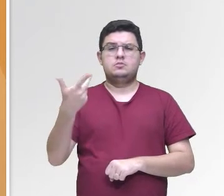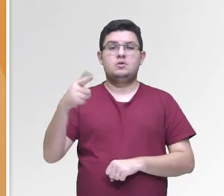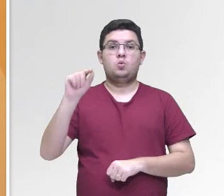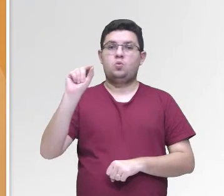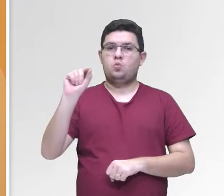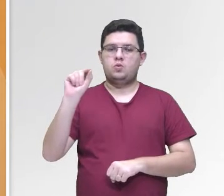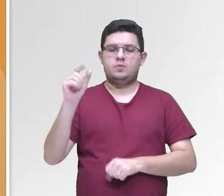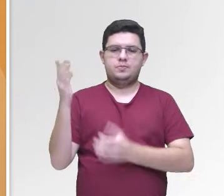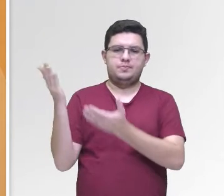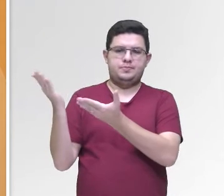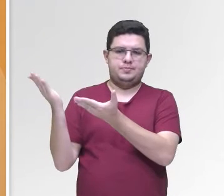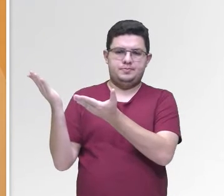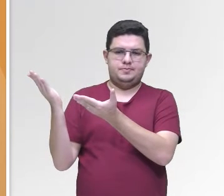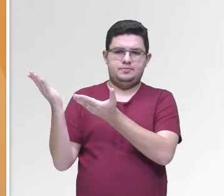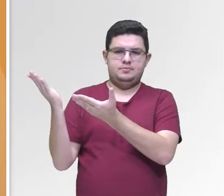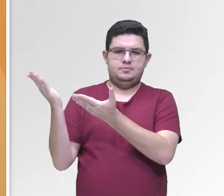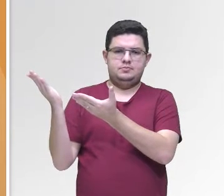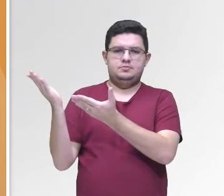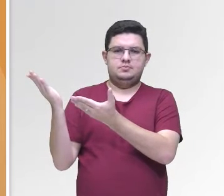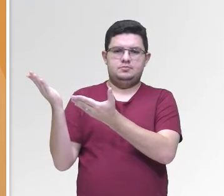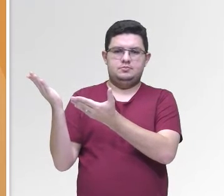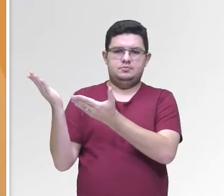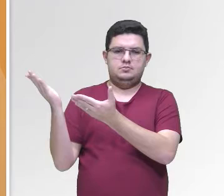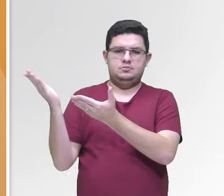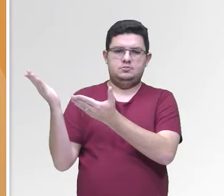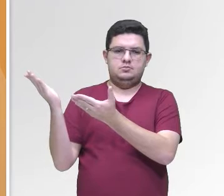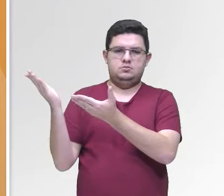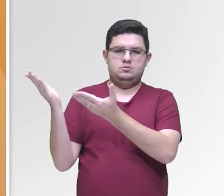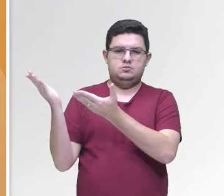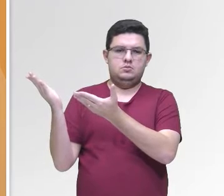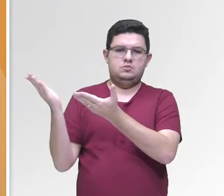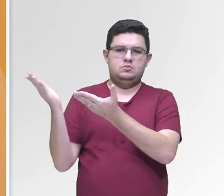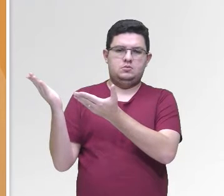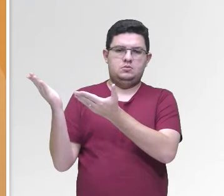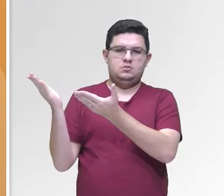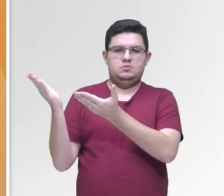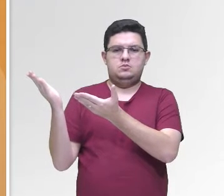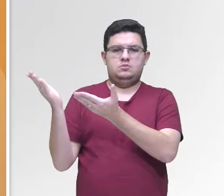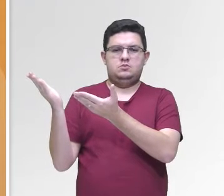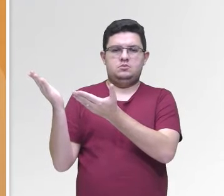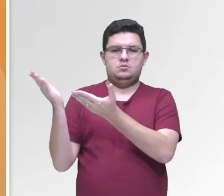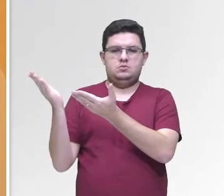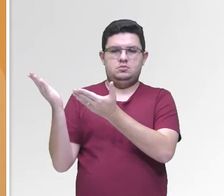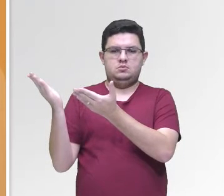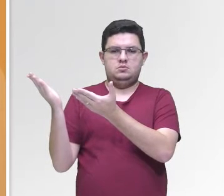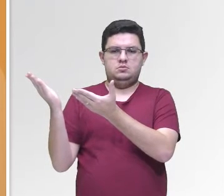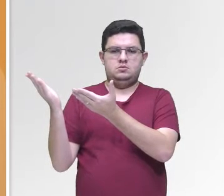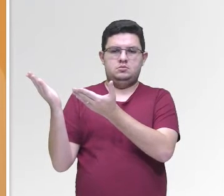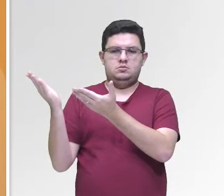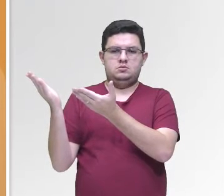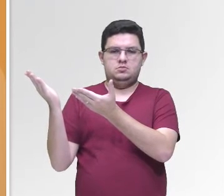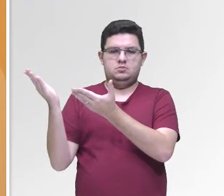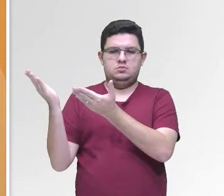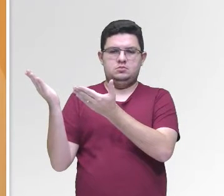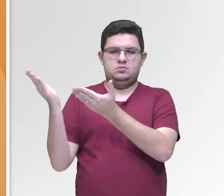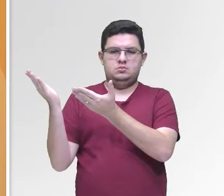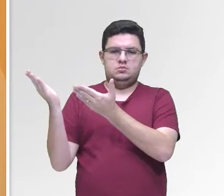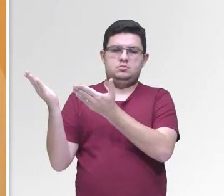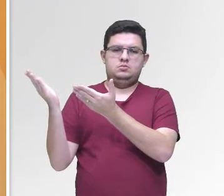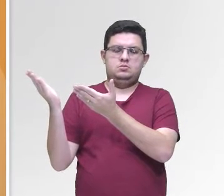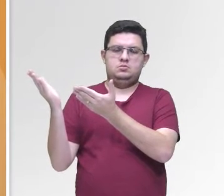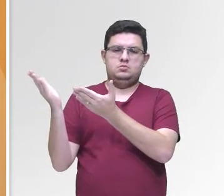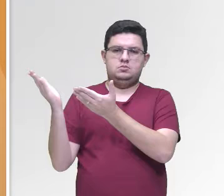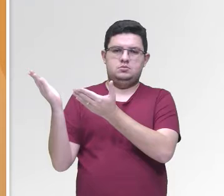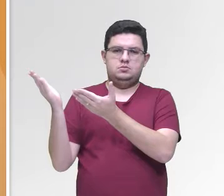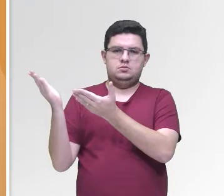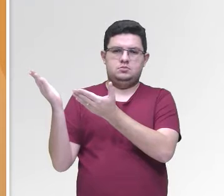Habilidade: caracterizar e diferenciar as fases do capitalismo através da evolução do comércio e as disputas